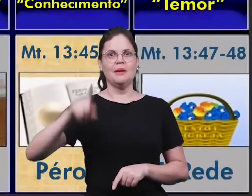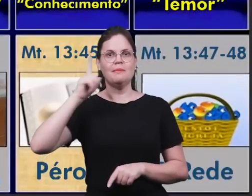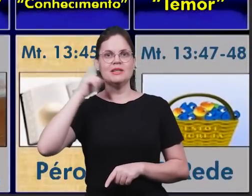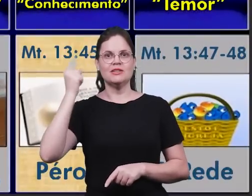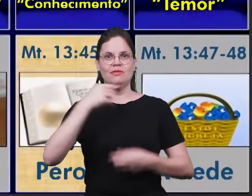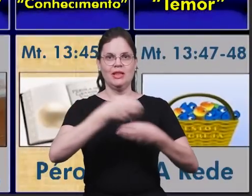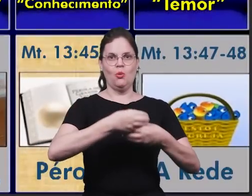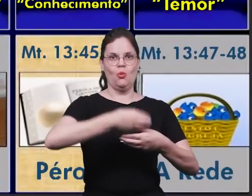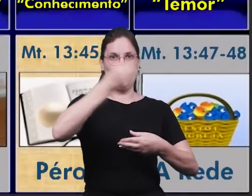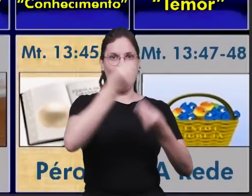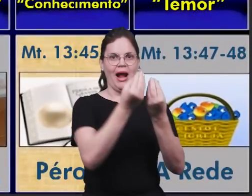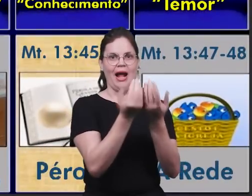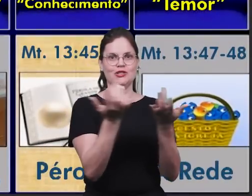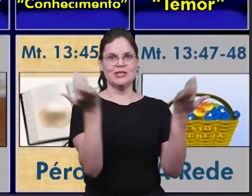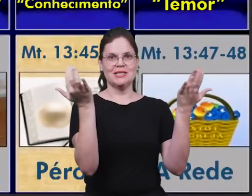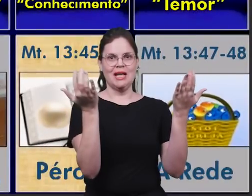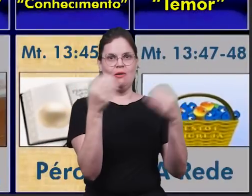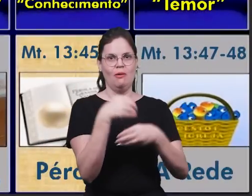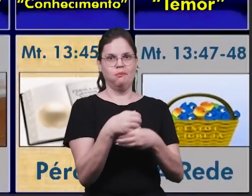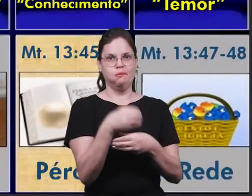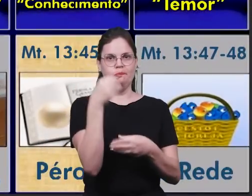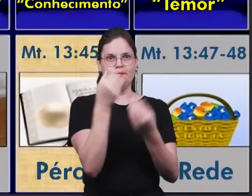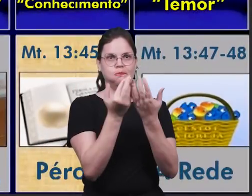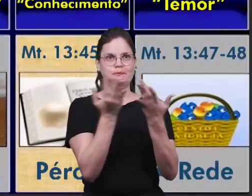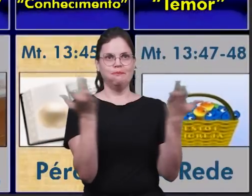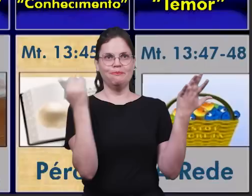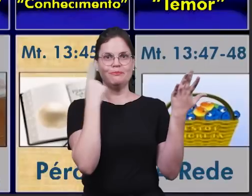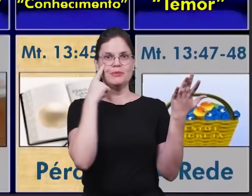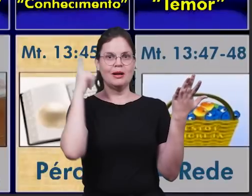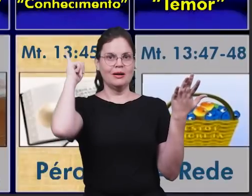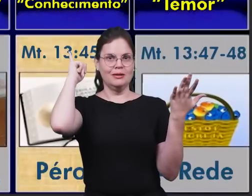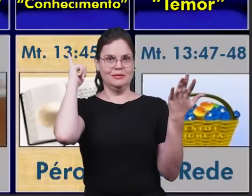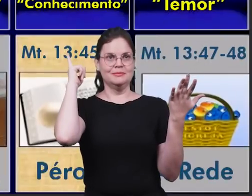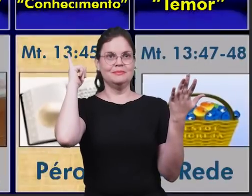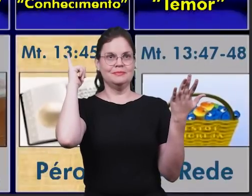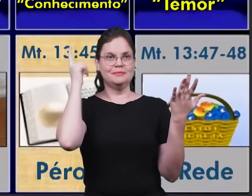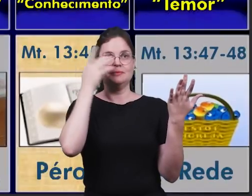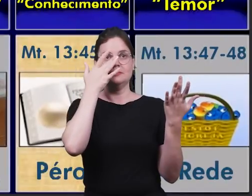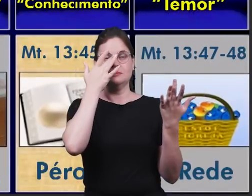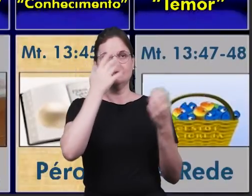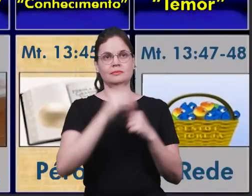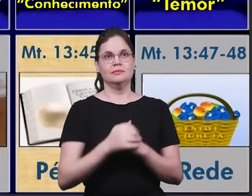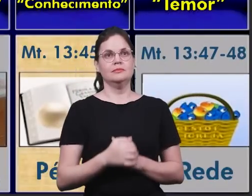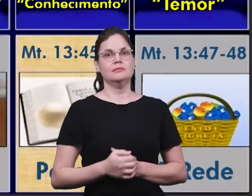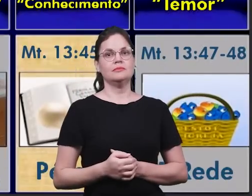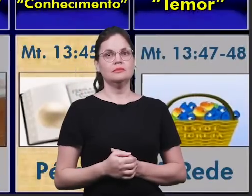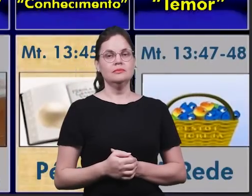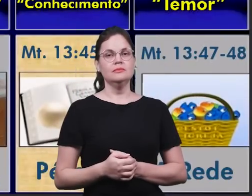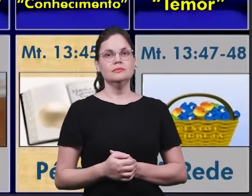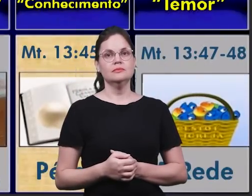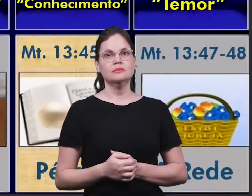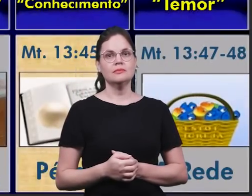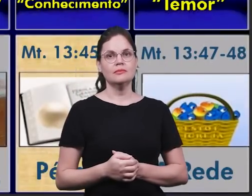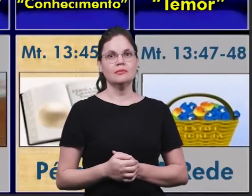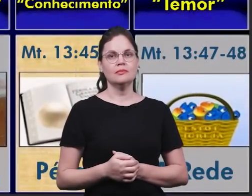castiçal. Está ali o castiçal, mostrando que a questão agora para a igreja era